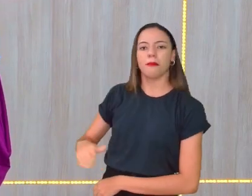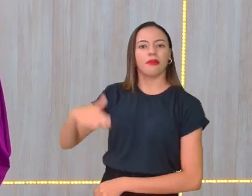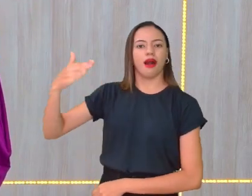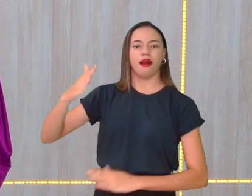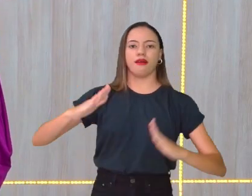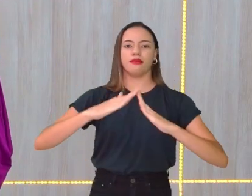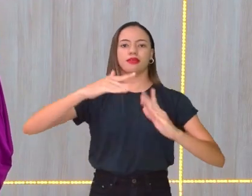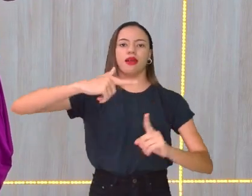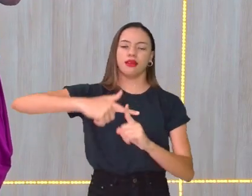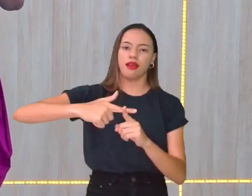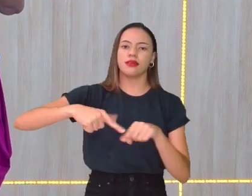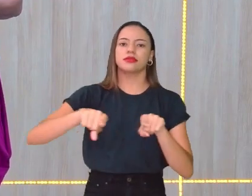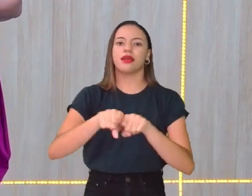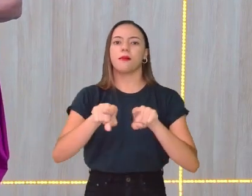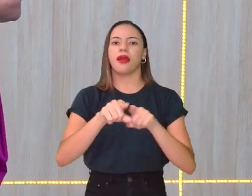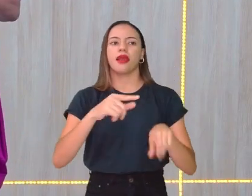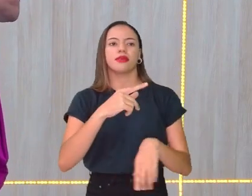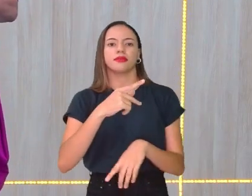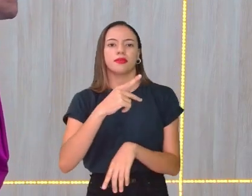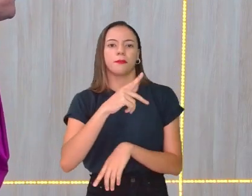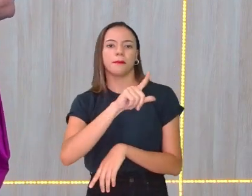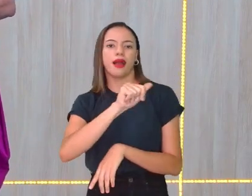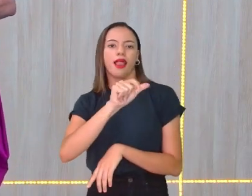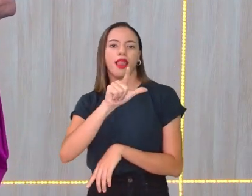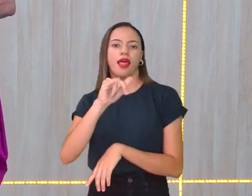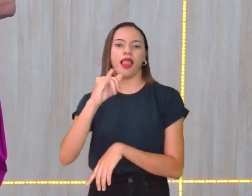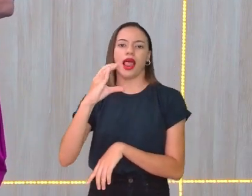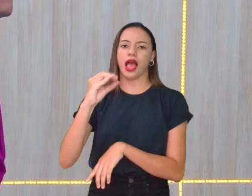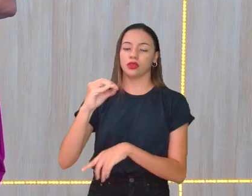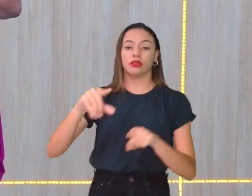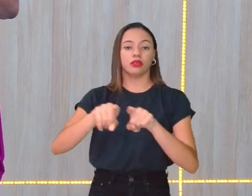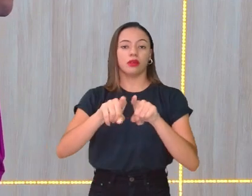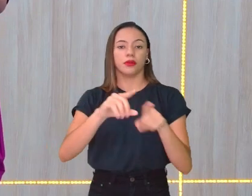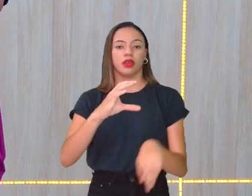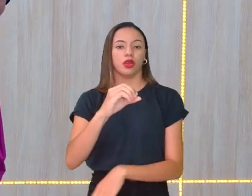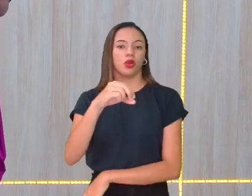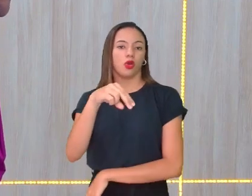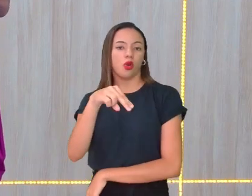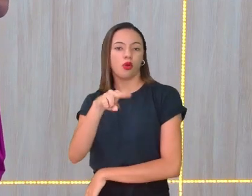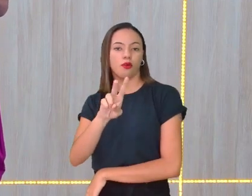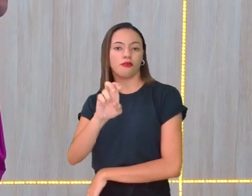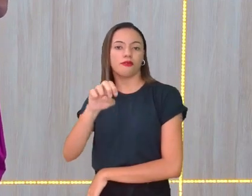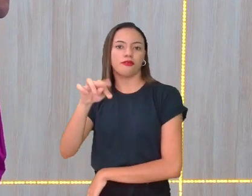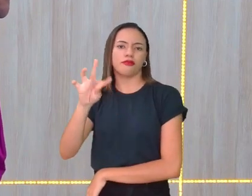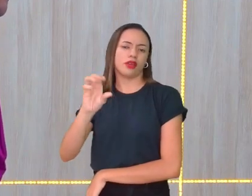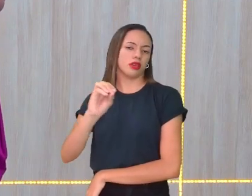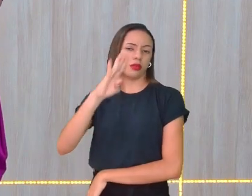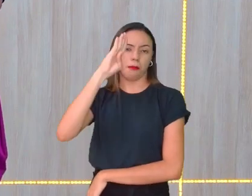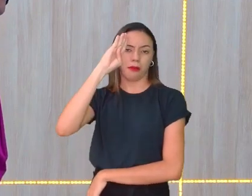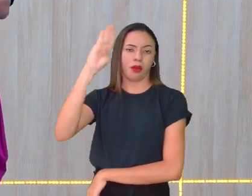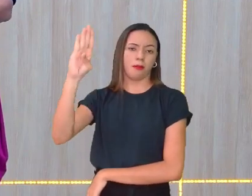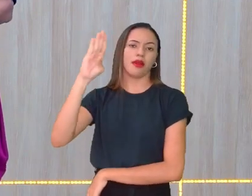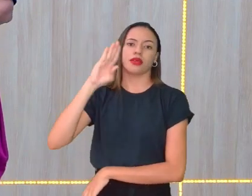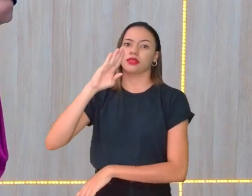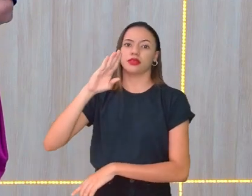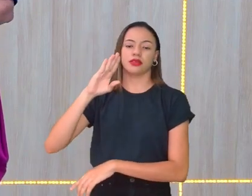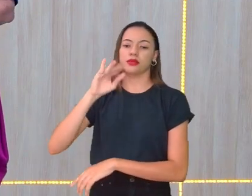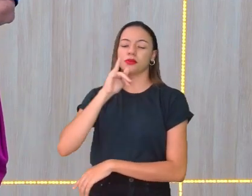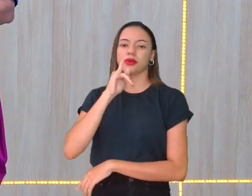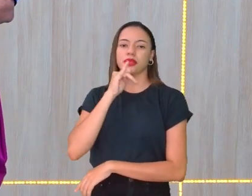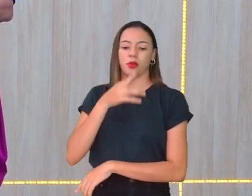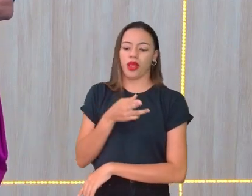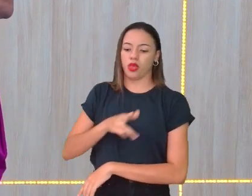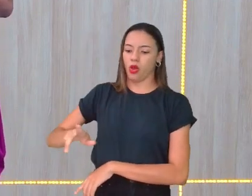tá? Dos conventos, principalmente a pintura religiosa mesmo, que era uma pintura que era encomendada pela